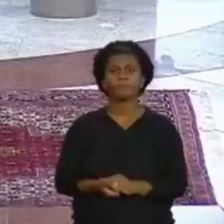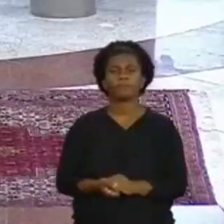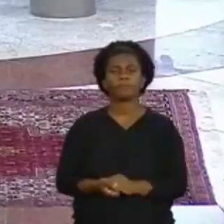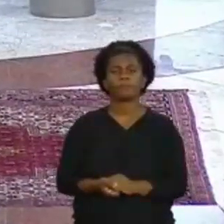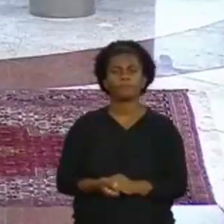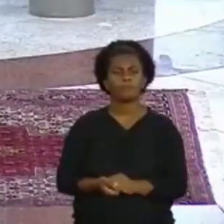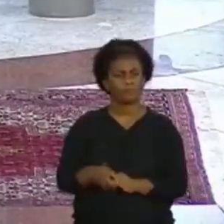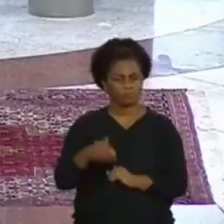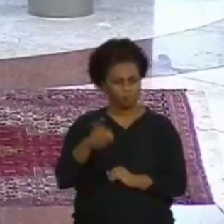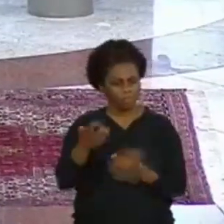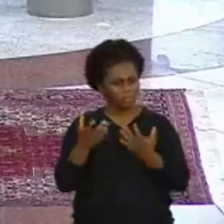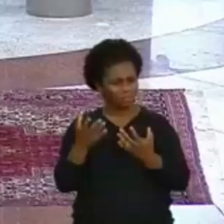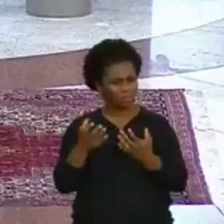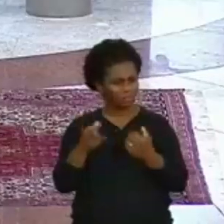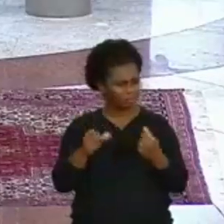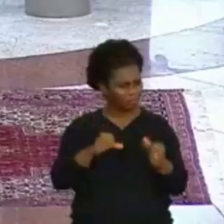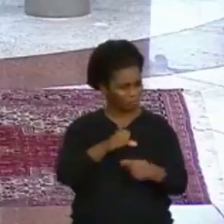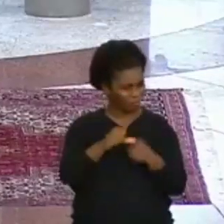Você quer mudar de vida?